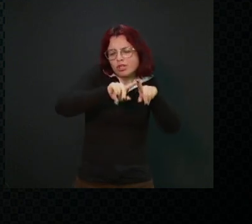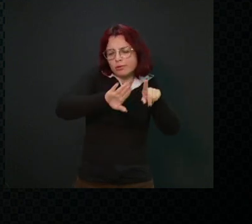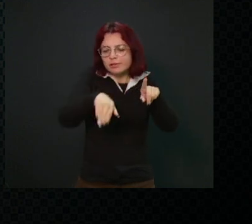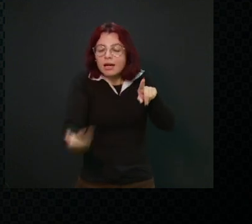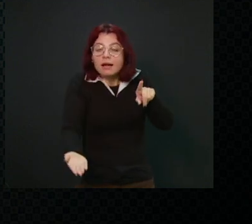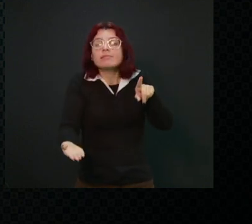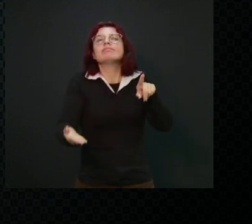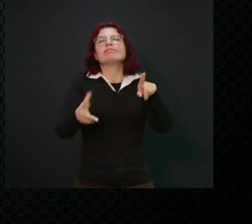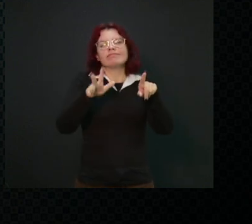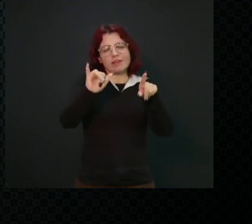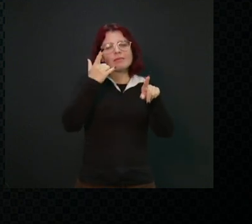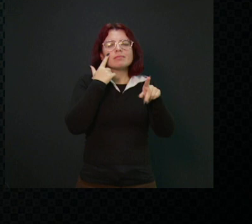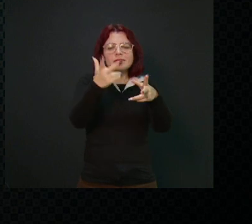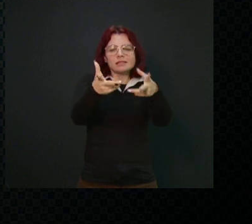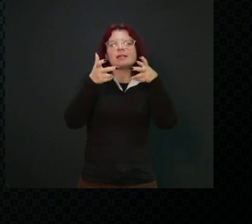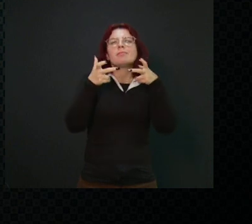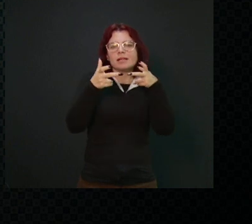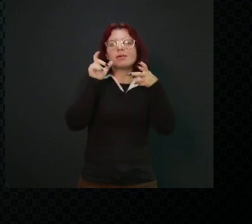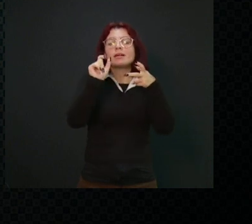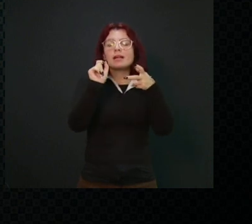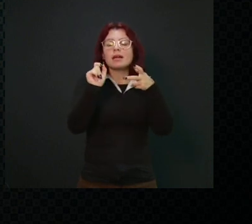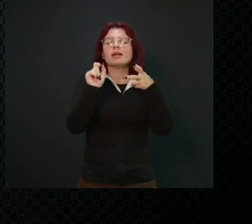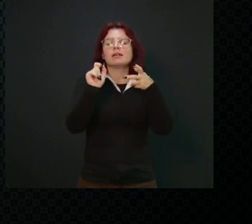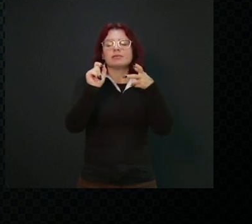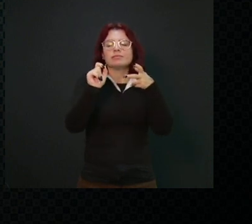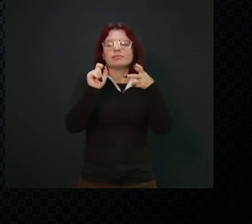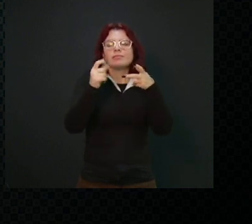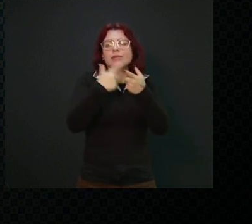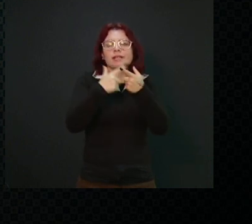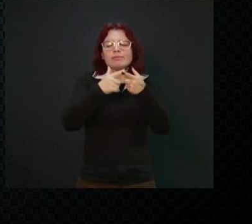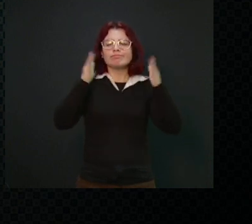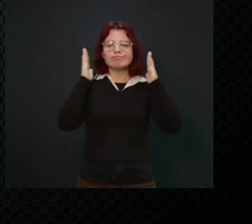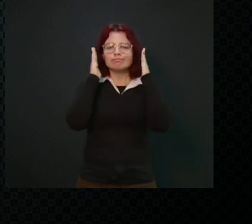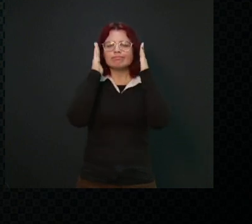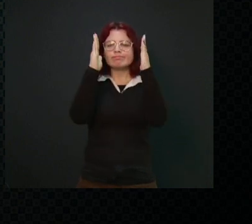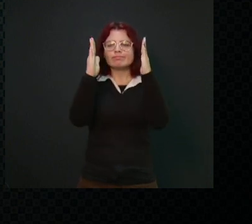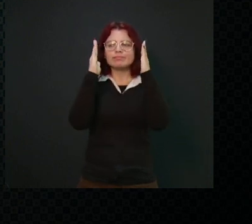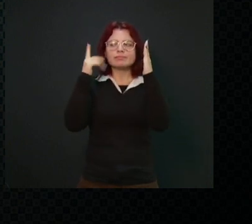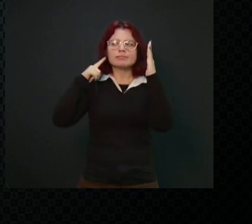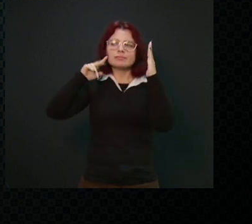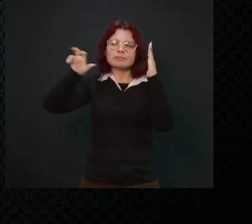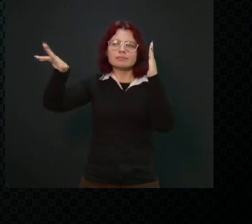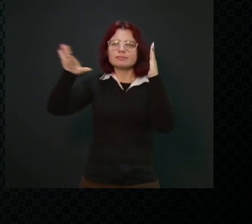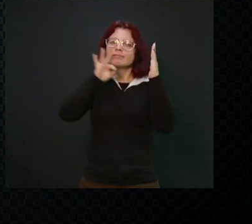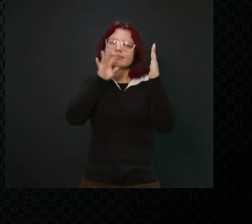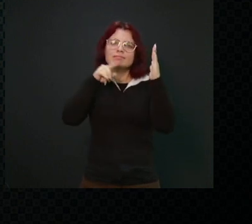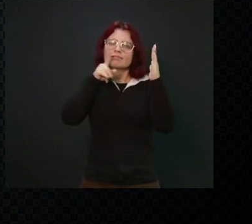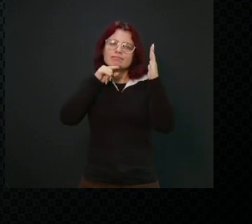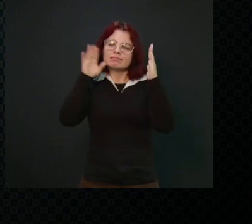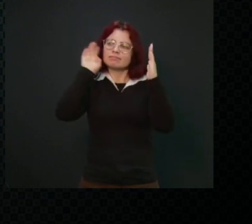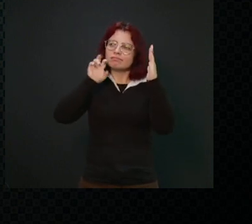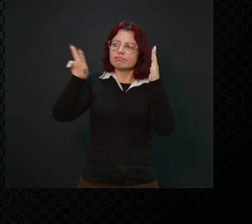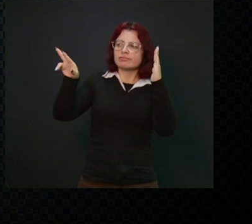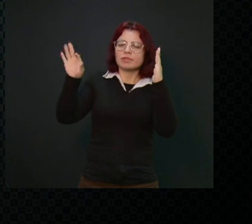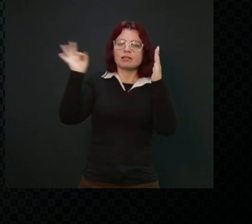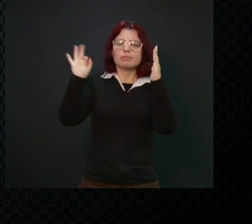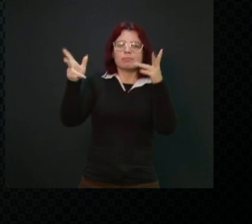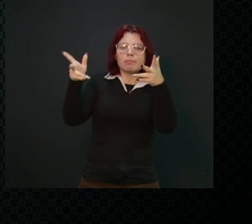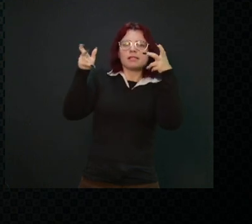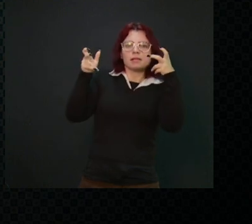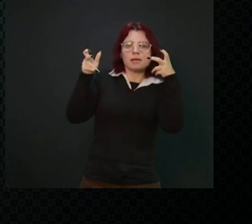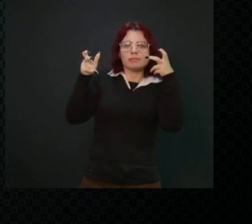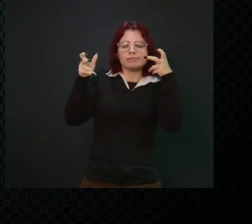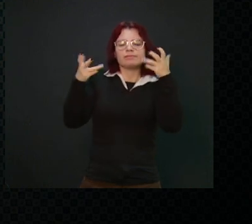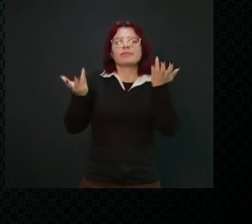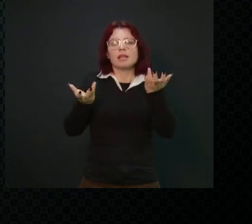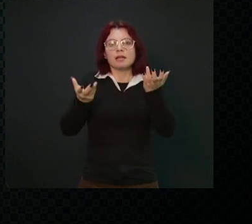você percebe, além de visualmente, que não está mais no seu campo de visão, mas auditivamente. Então, ele é surdo, ele não percebeu. E também no